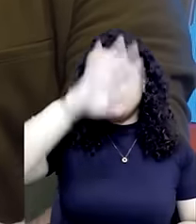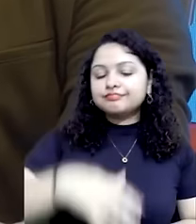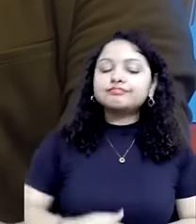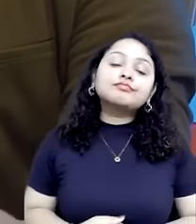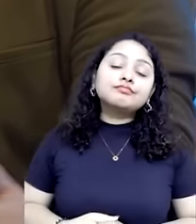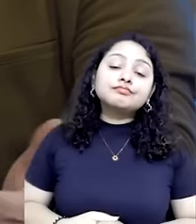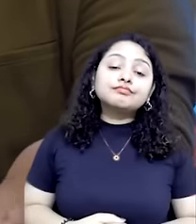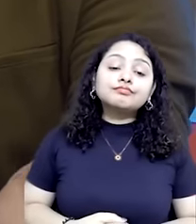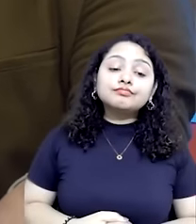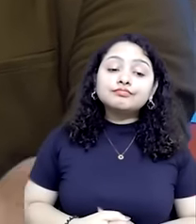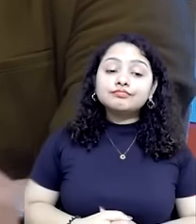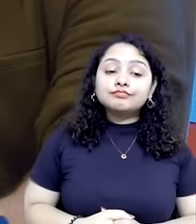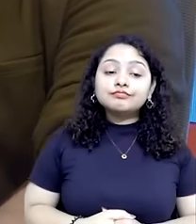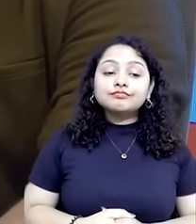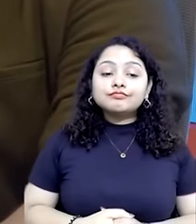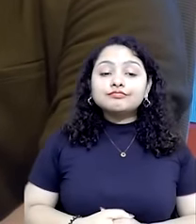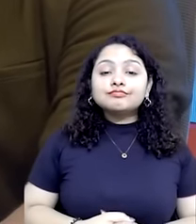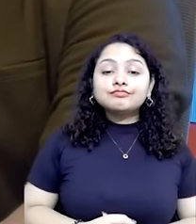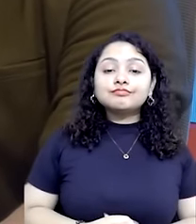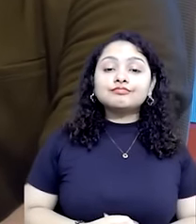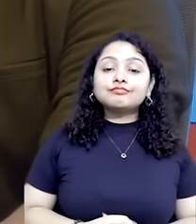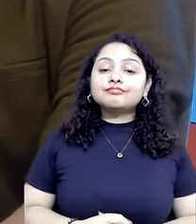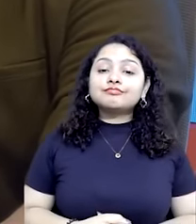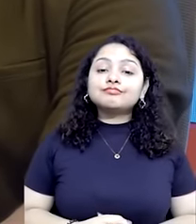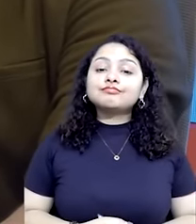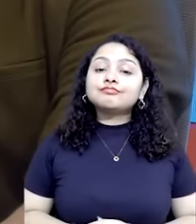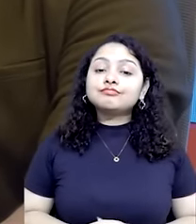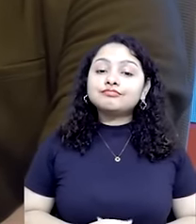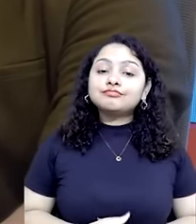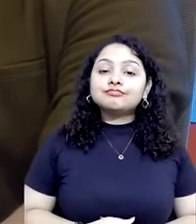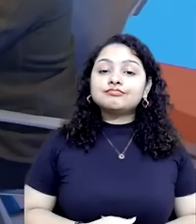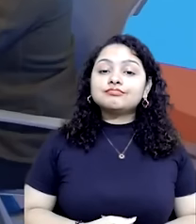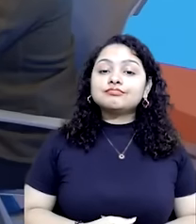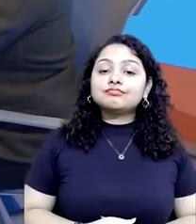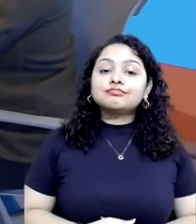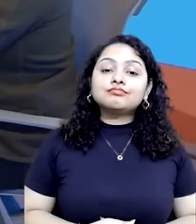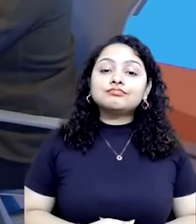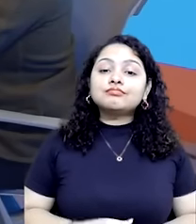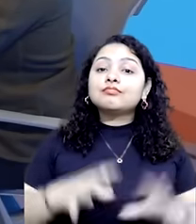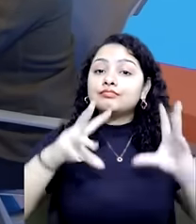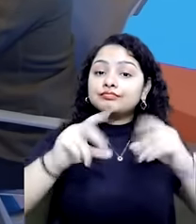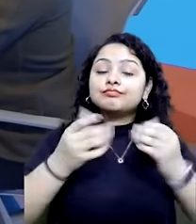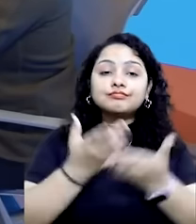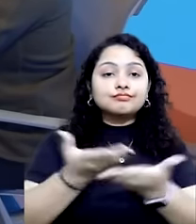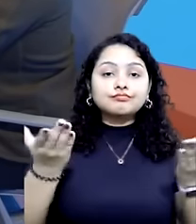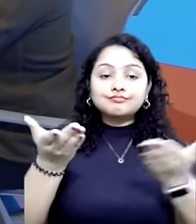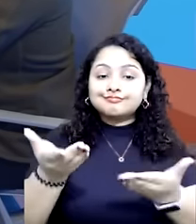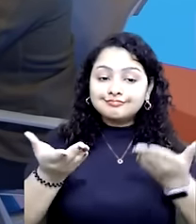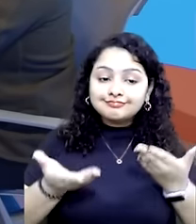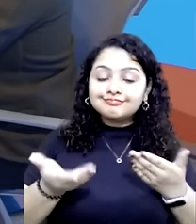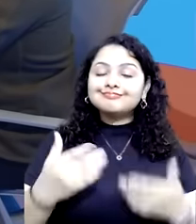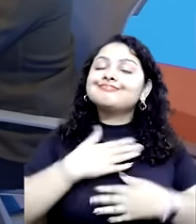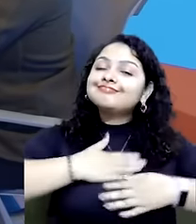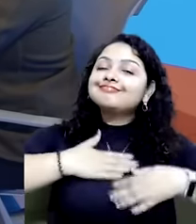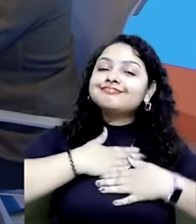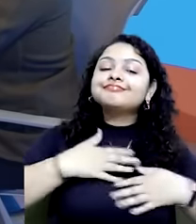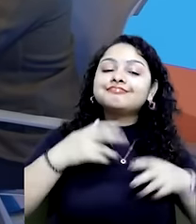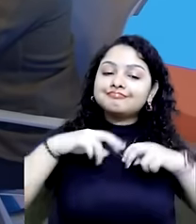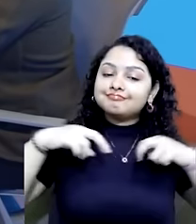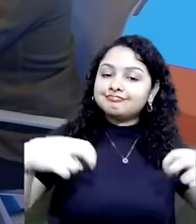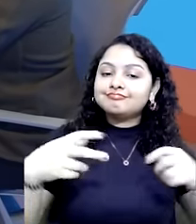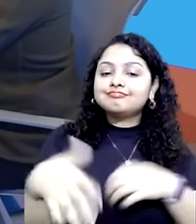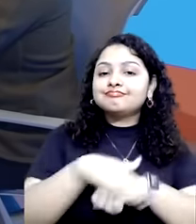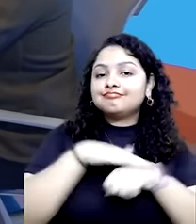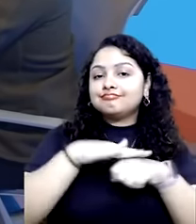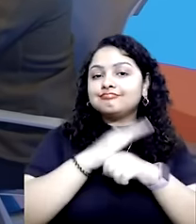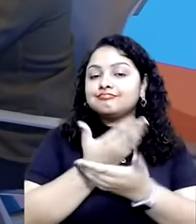e tem uma estatura mediana perfeito pessoal sejam todos bem-vindos Será uma honra dividir a mesa com